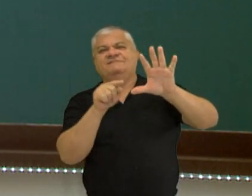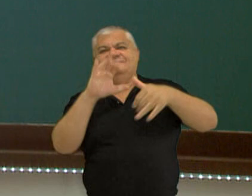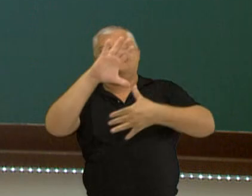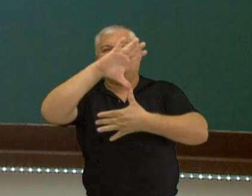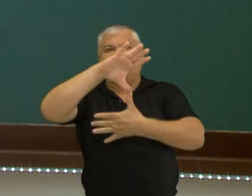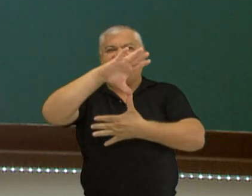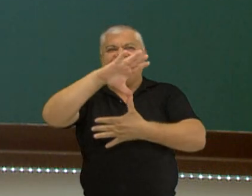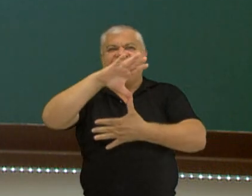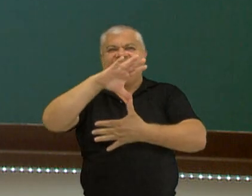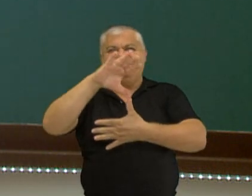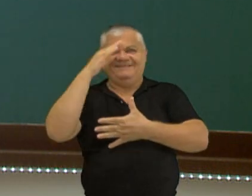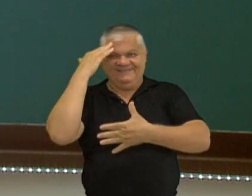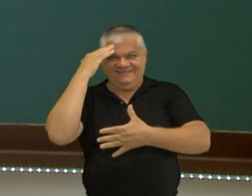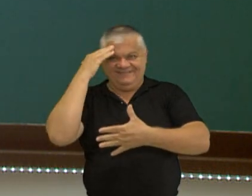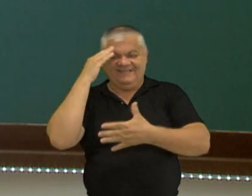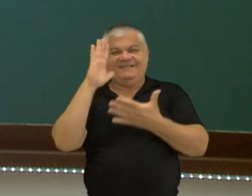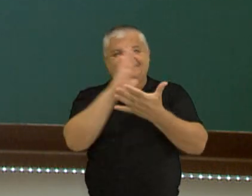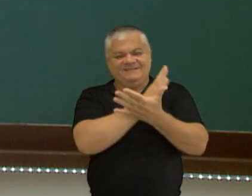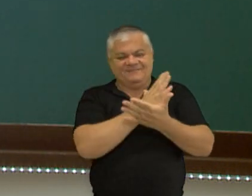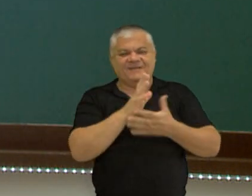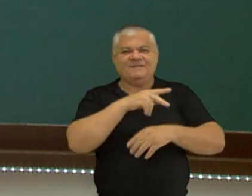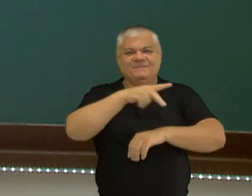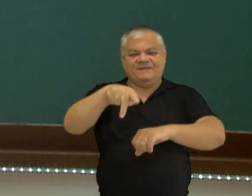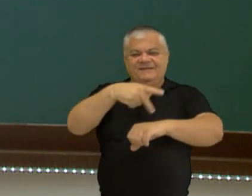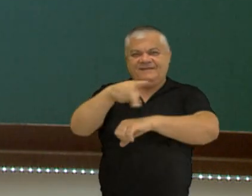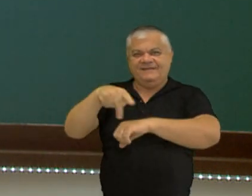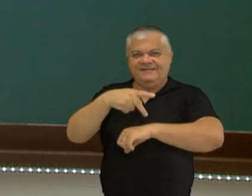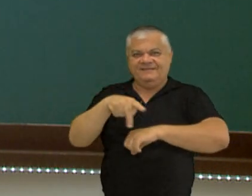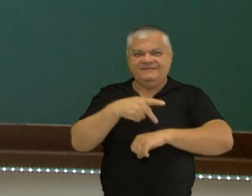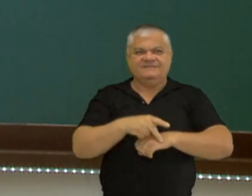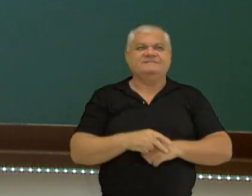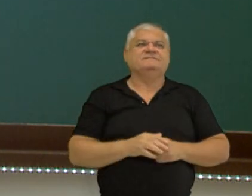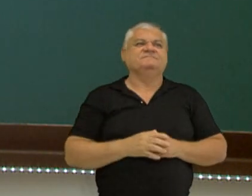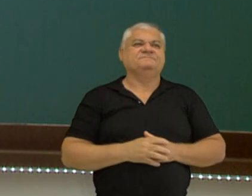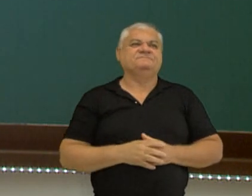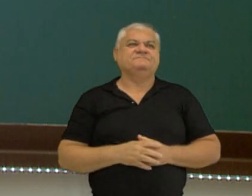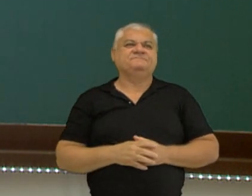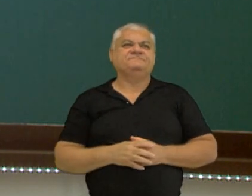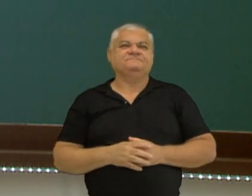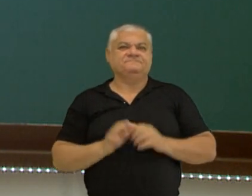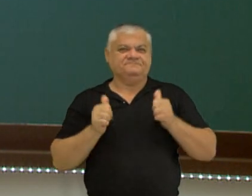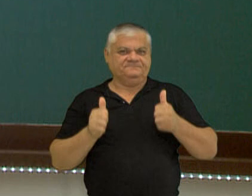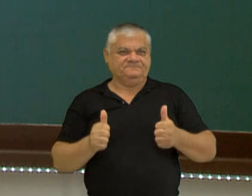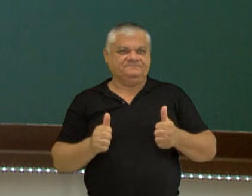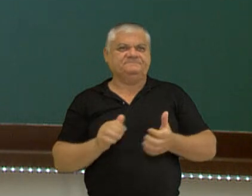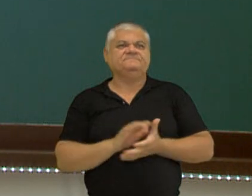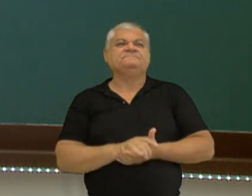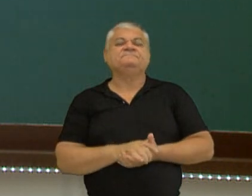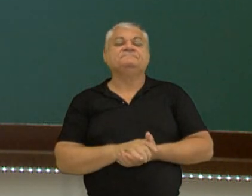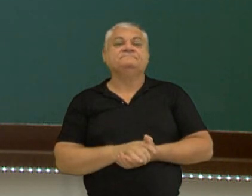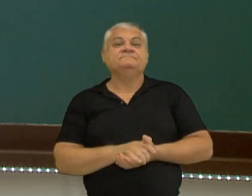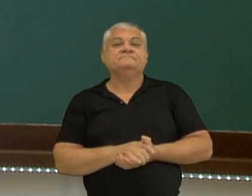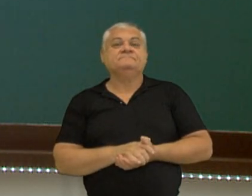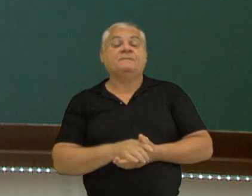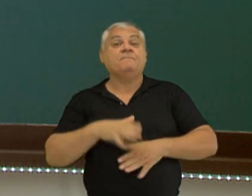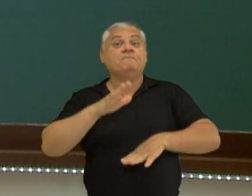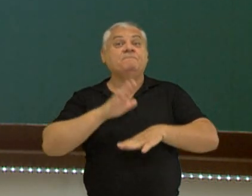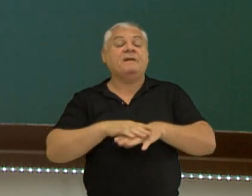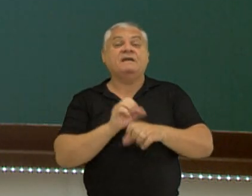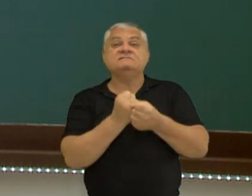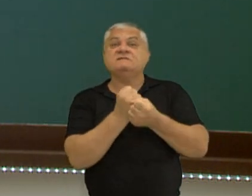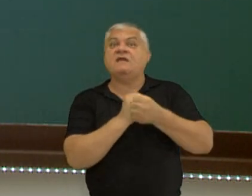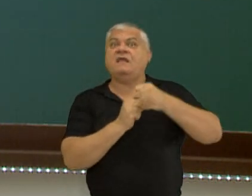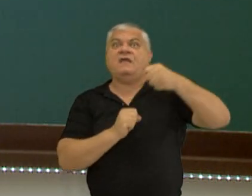e aqui a divisão dele em países, ou seja, a divisão política da América, certo? É o mais extenso